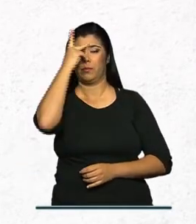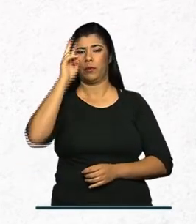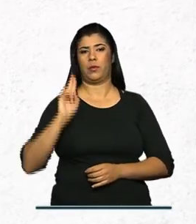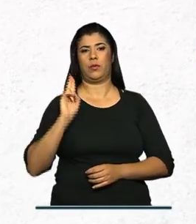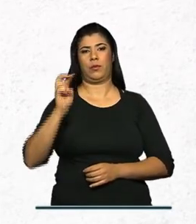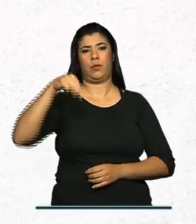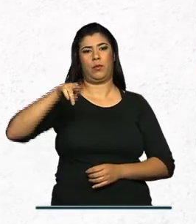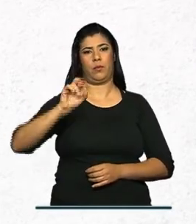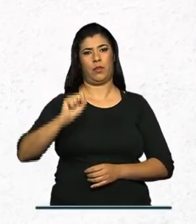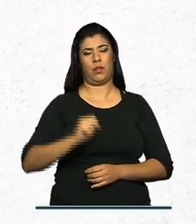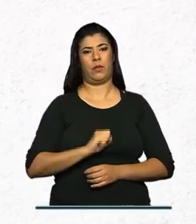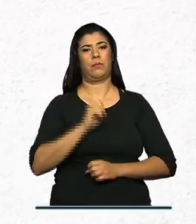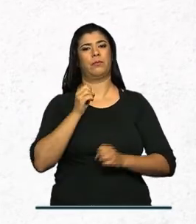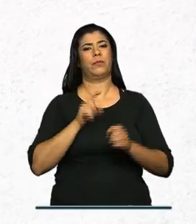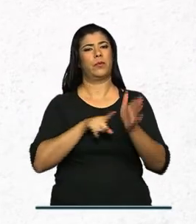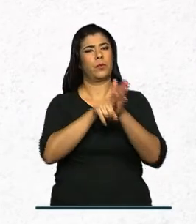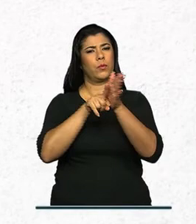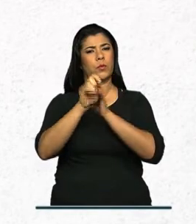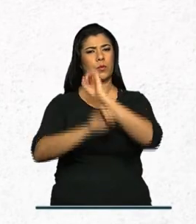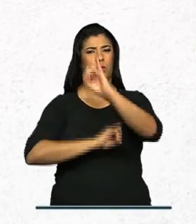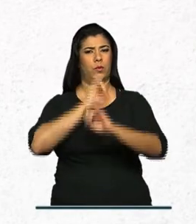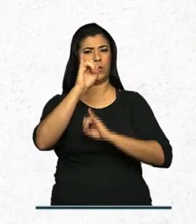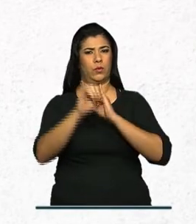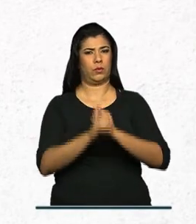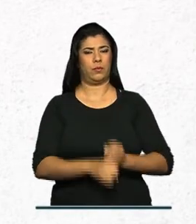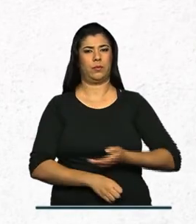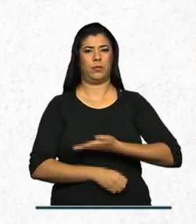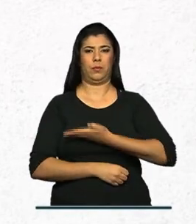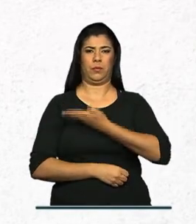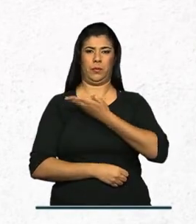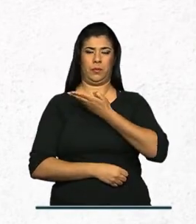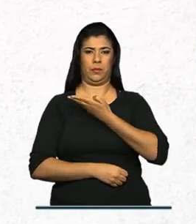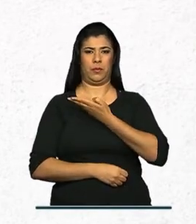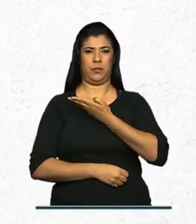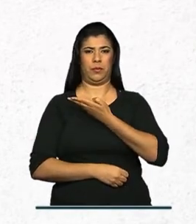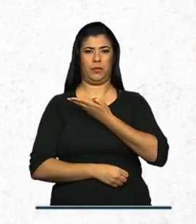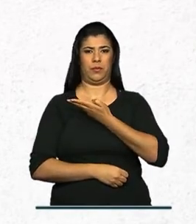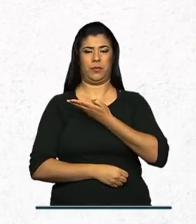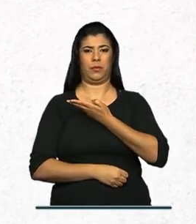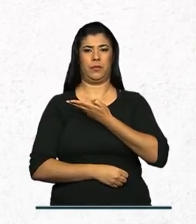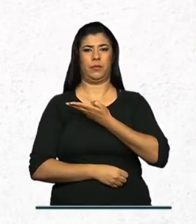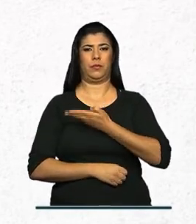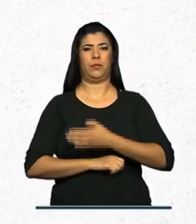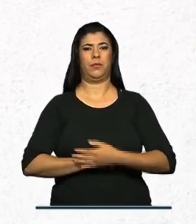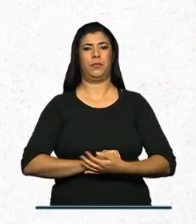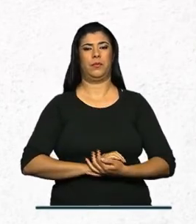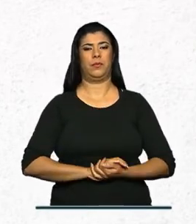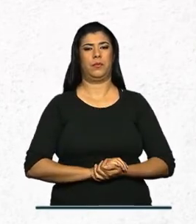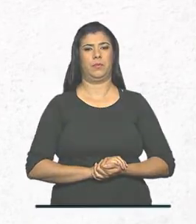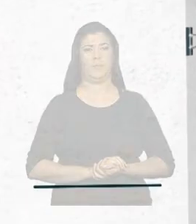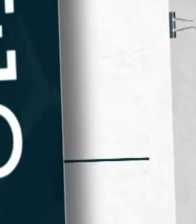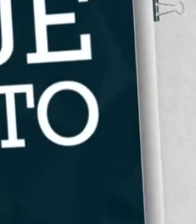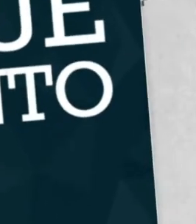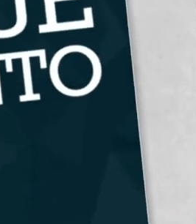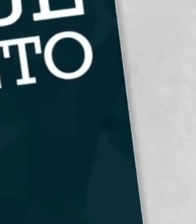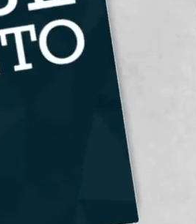dos museus. O questionário está na internet no endereço museus.gov.br.